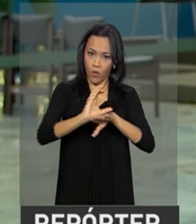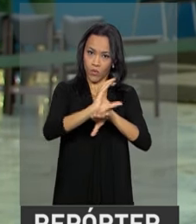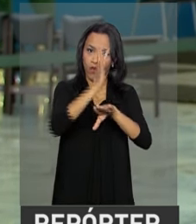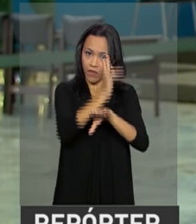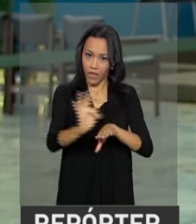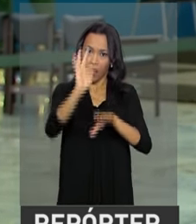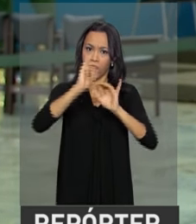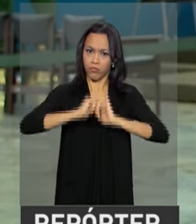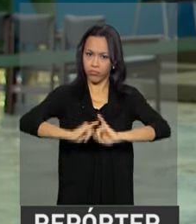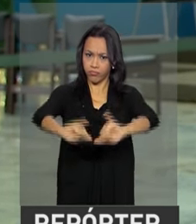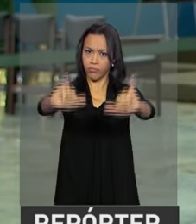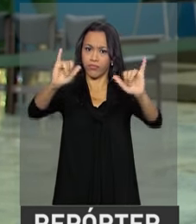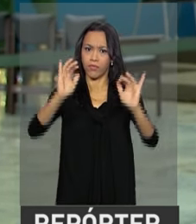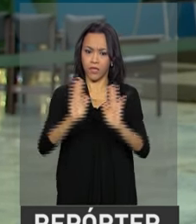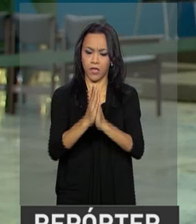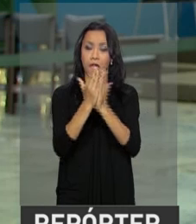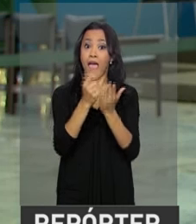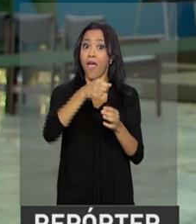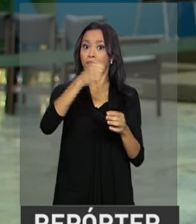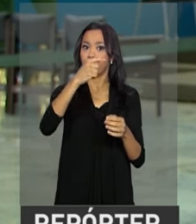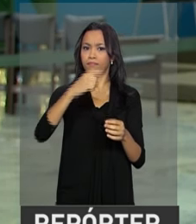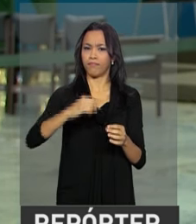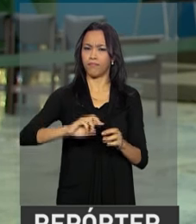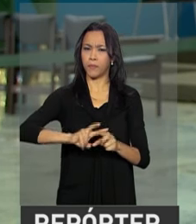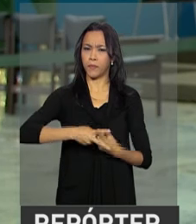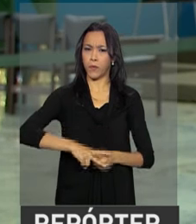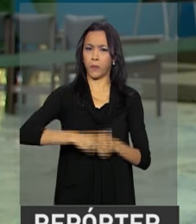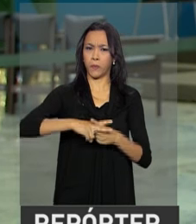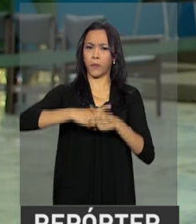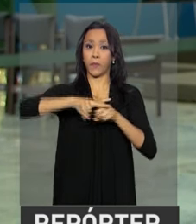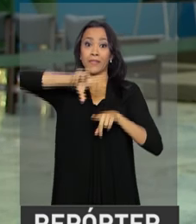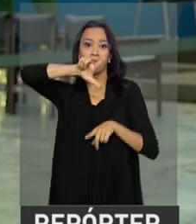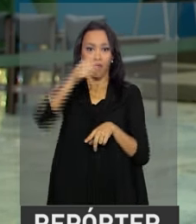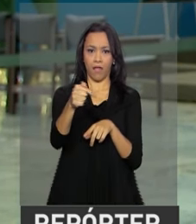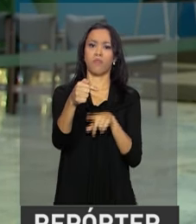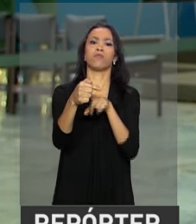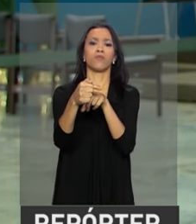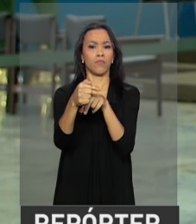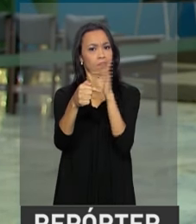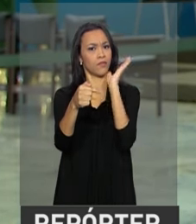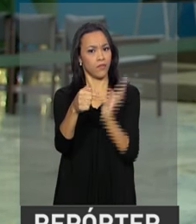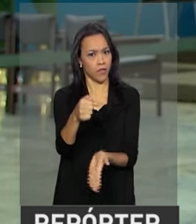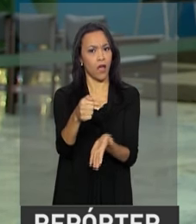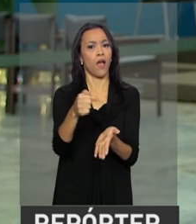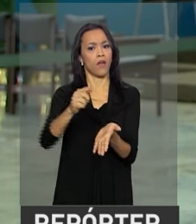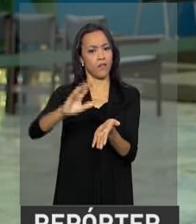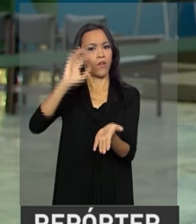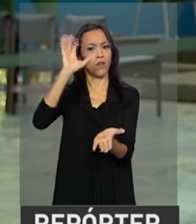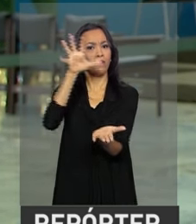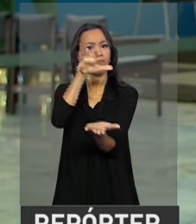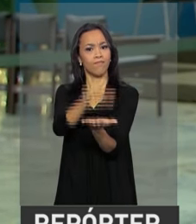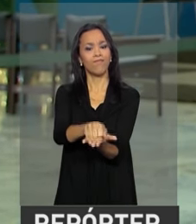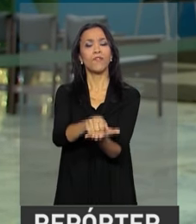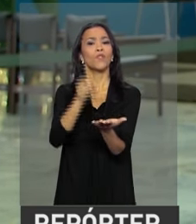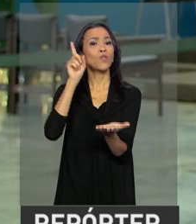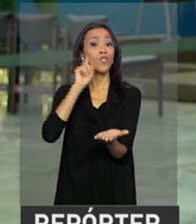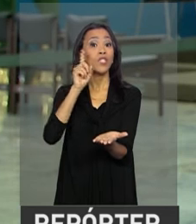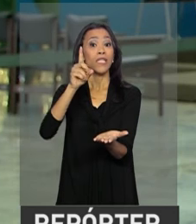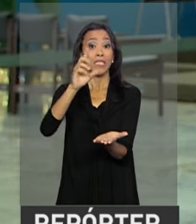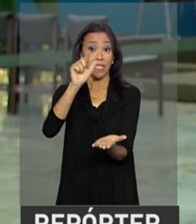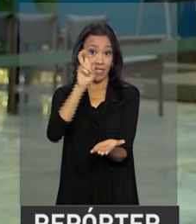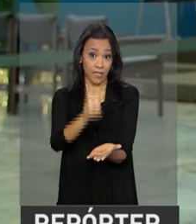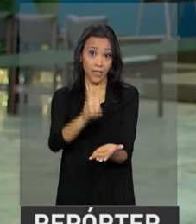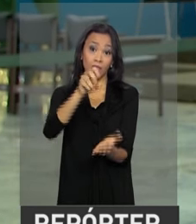Constituição brasileira, é a 7ª versão desse texto constitucional e foi promulgada no dia 5